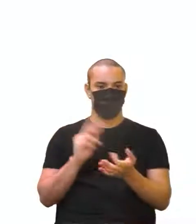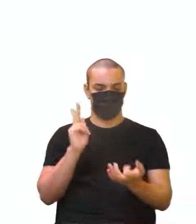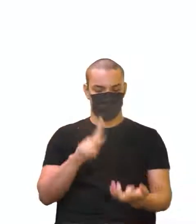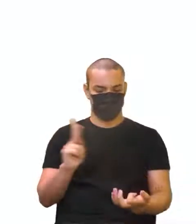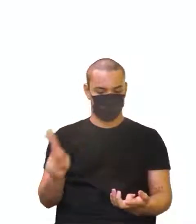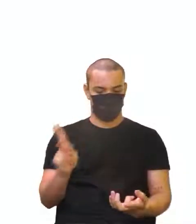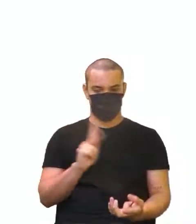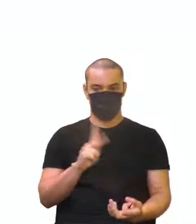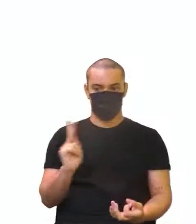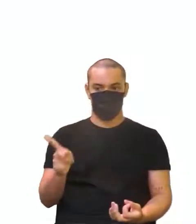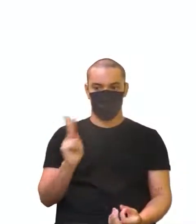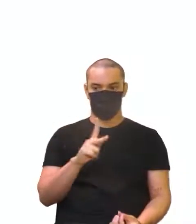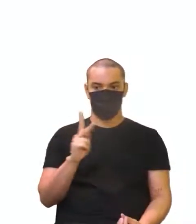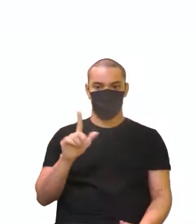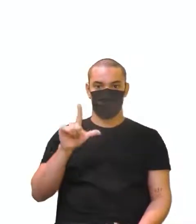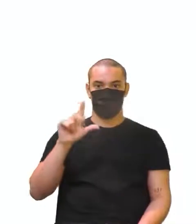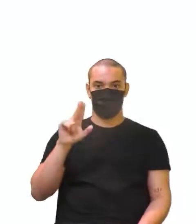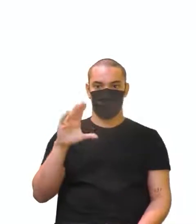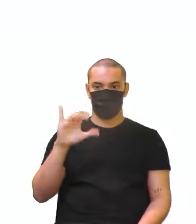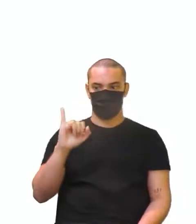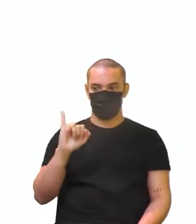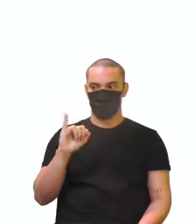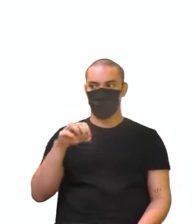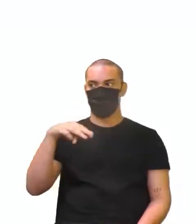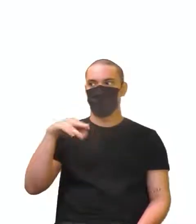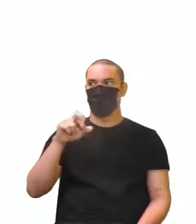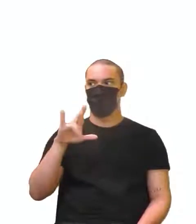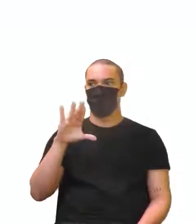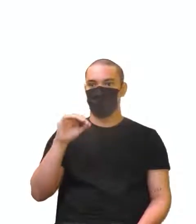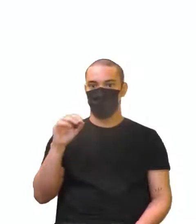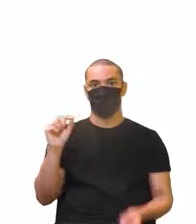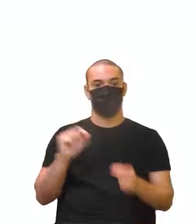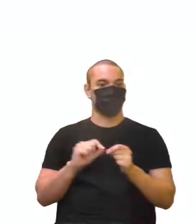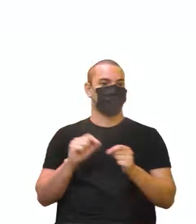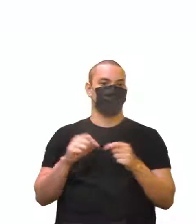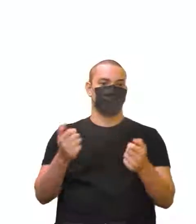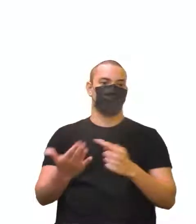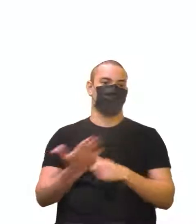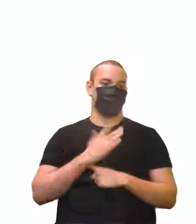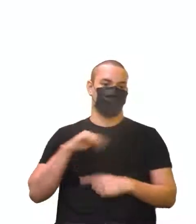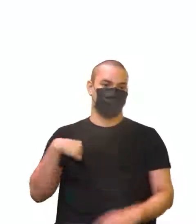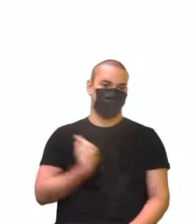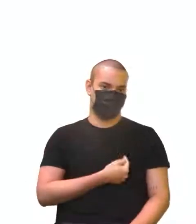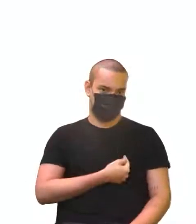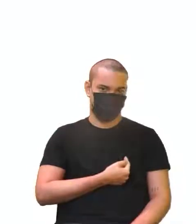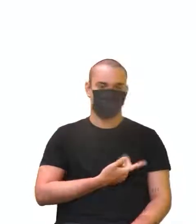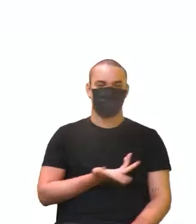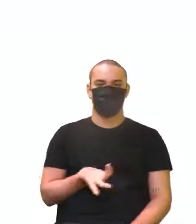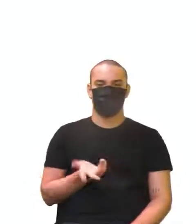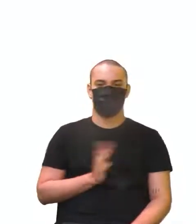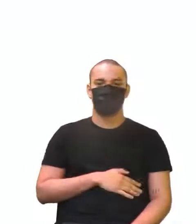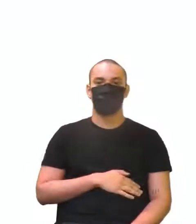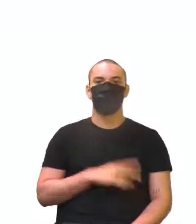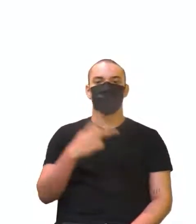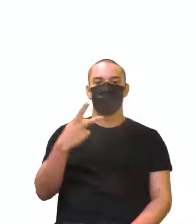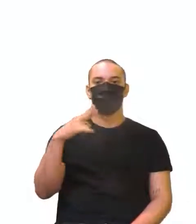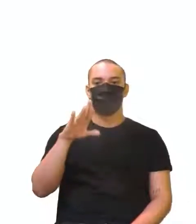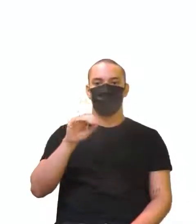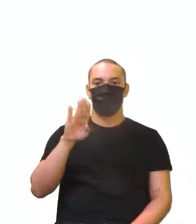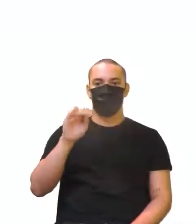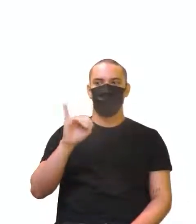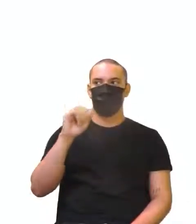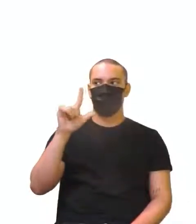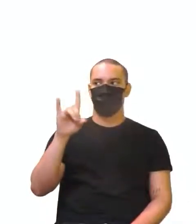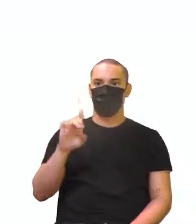professor Lucy e Maurício fazem. Vamos lá, galera. Probabilidade é a chance